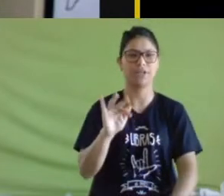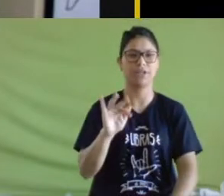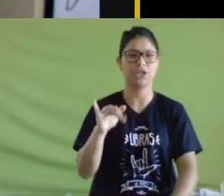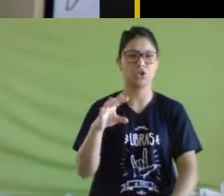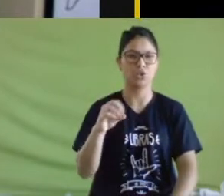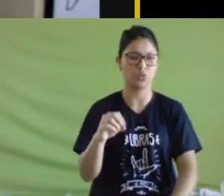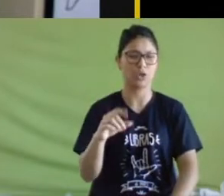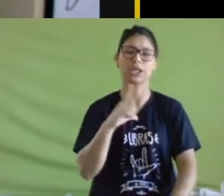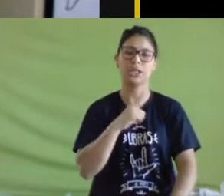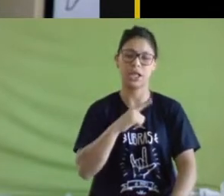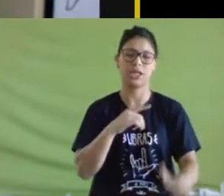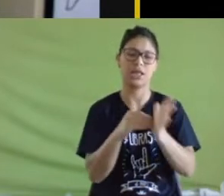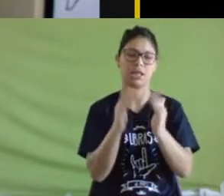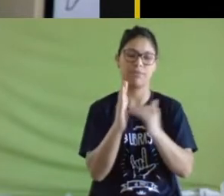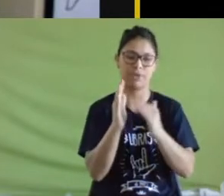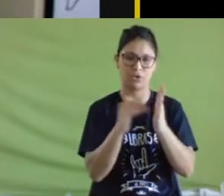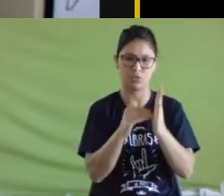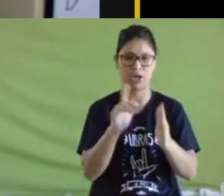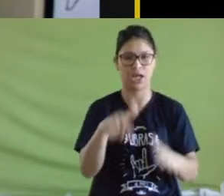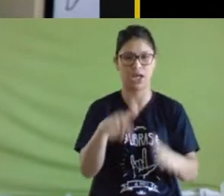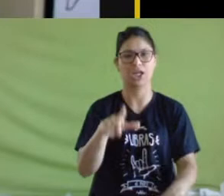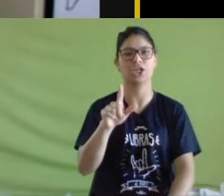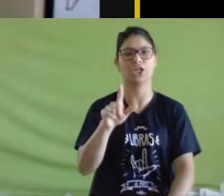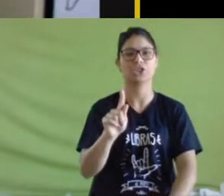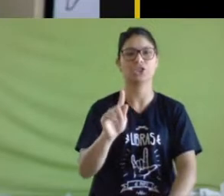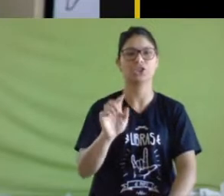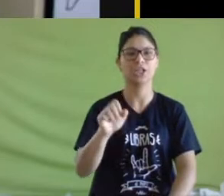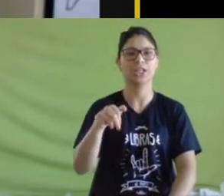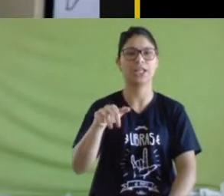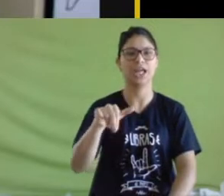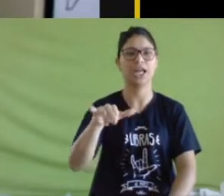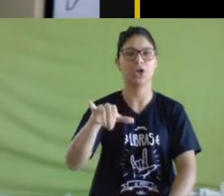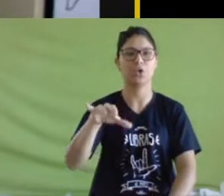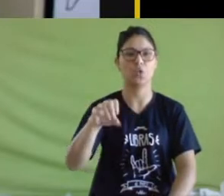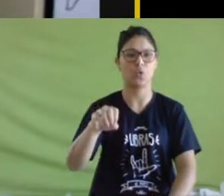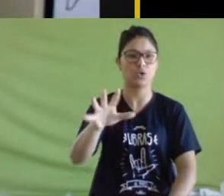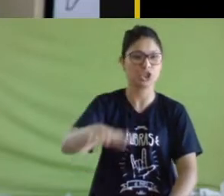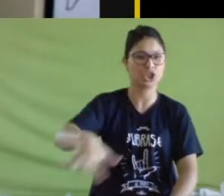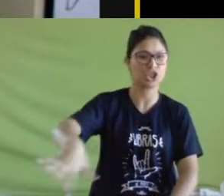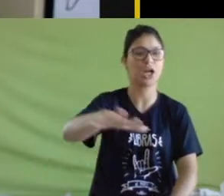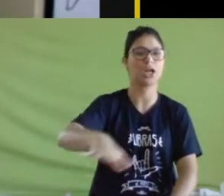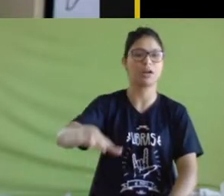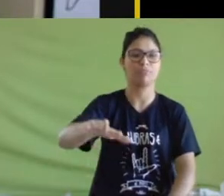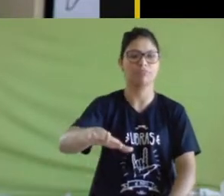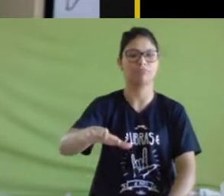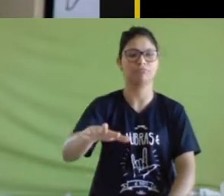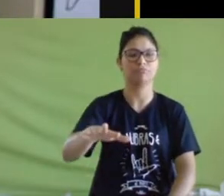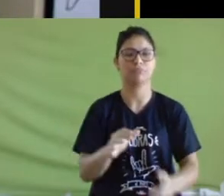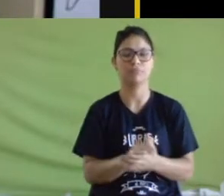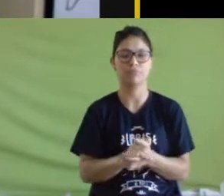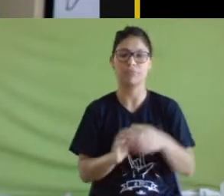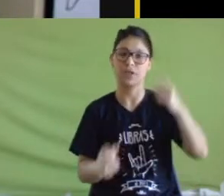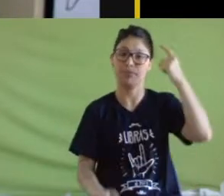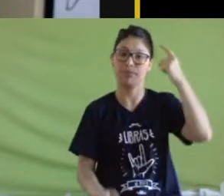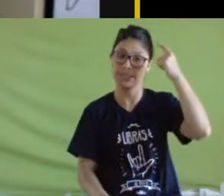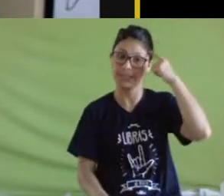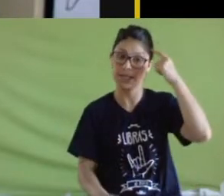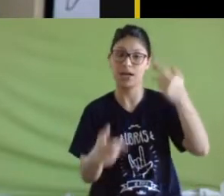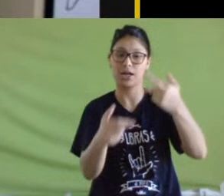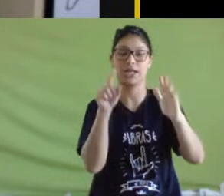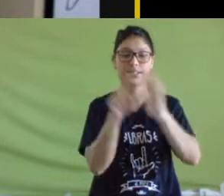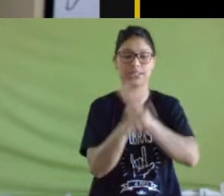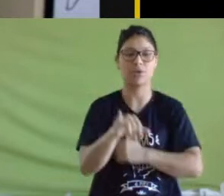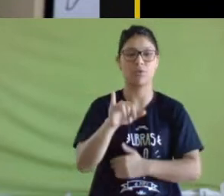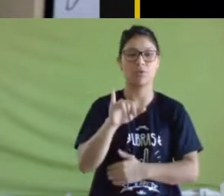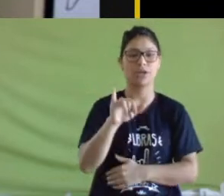Então não está limitado, é genérico. Então, por exemplo, a gente penso uma questão infinita e,